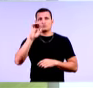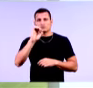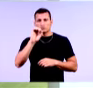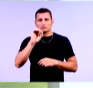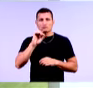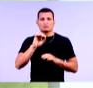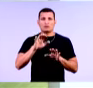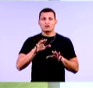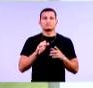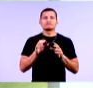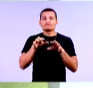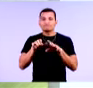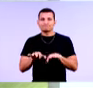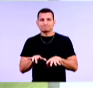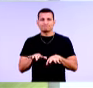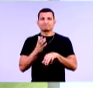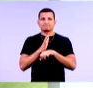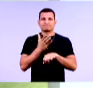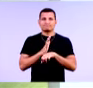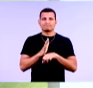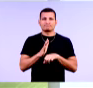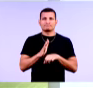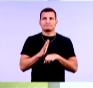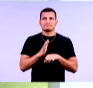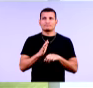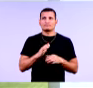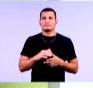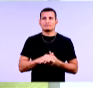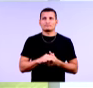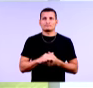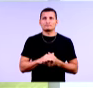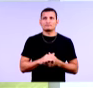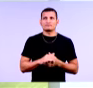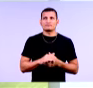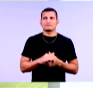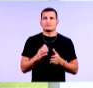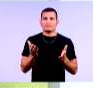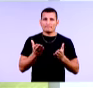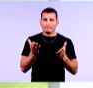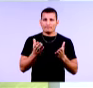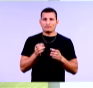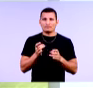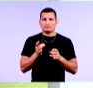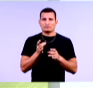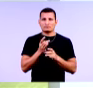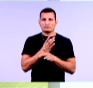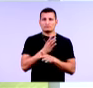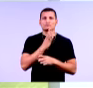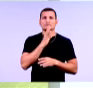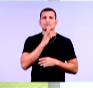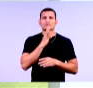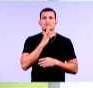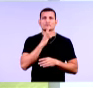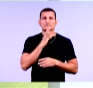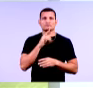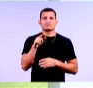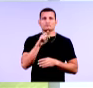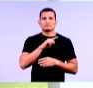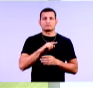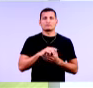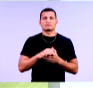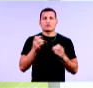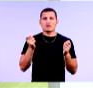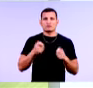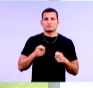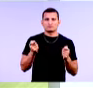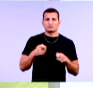chegou a colocar no Java para ver como é que funciona. É aí que a gente vai complementar o conhecimento para que vocês sejam